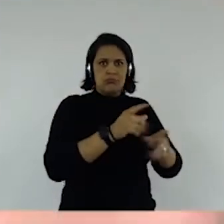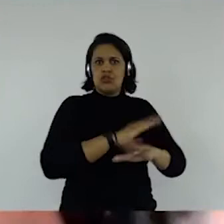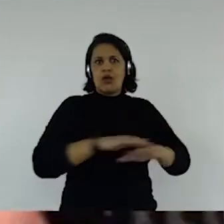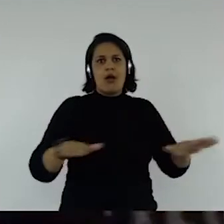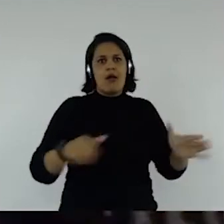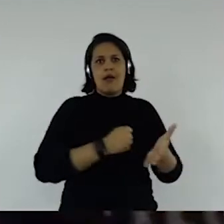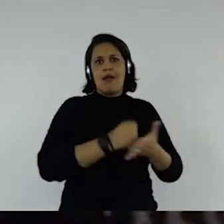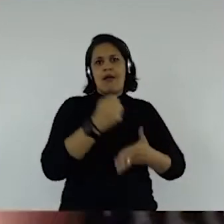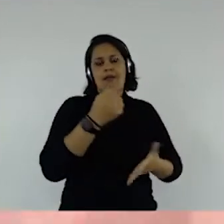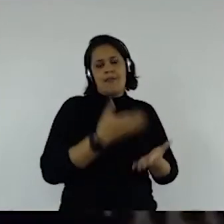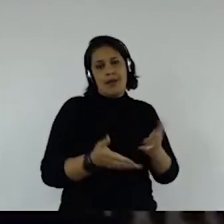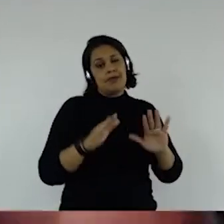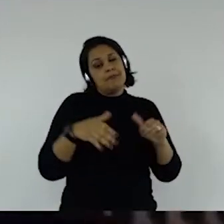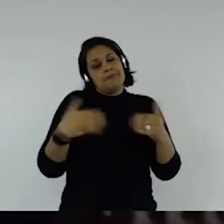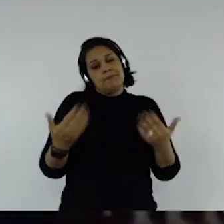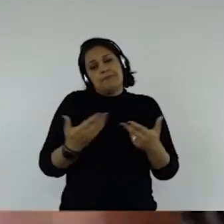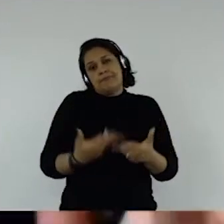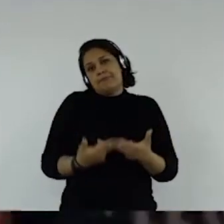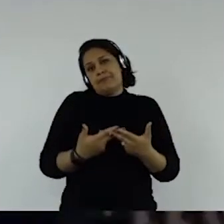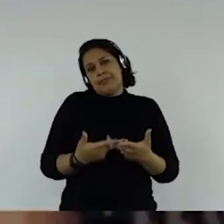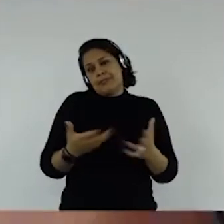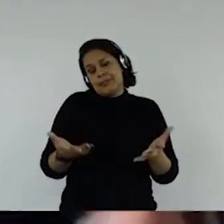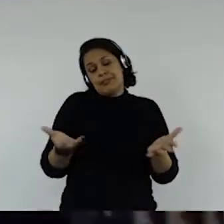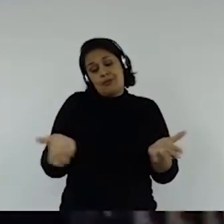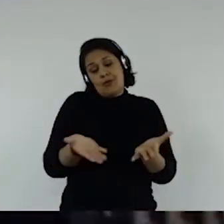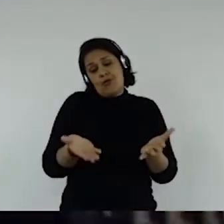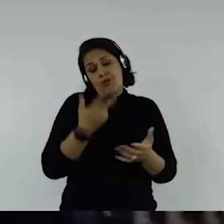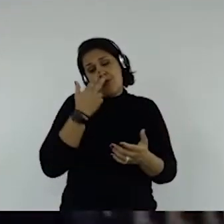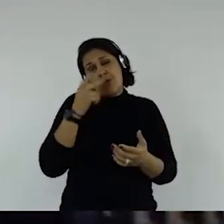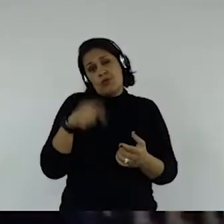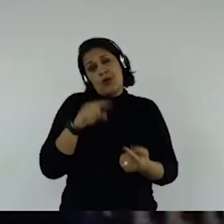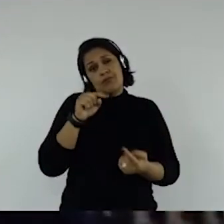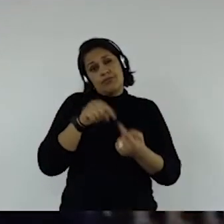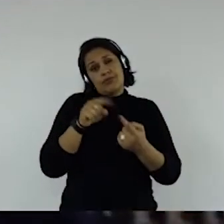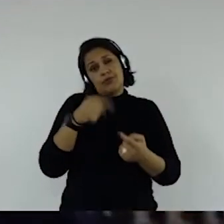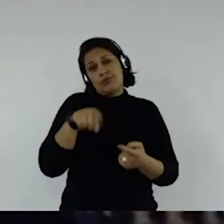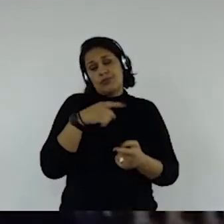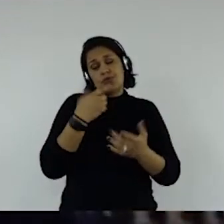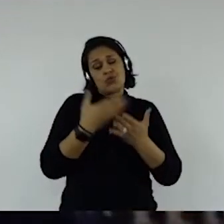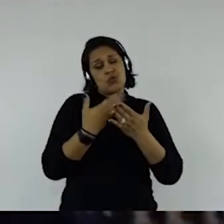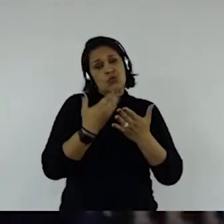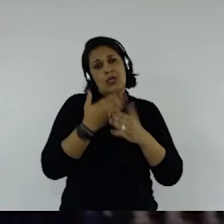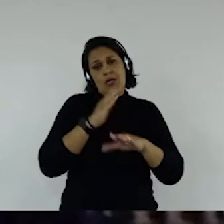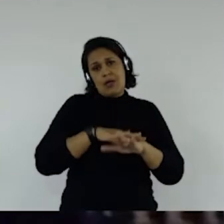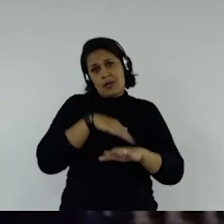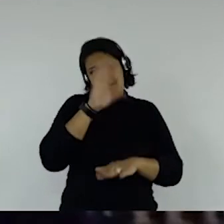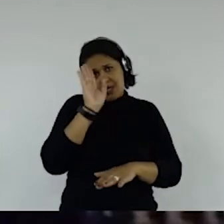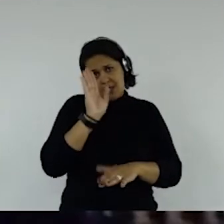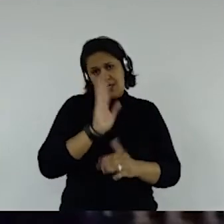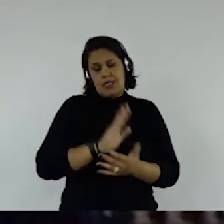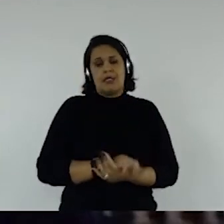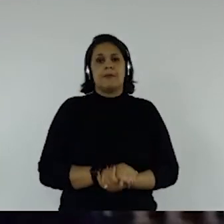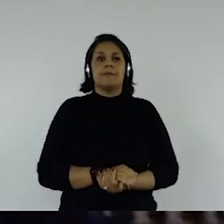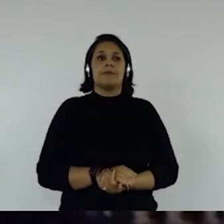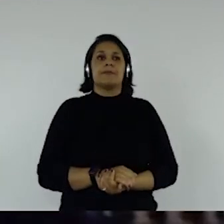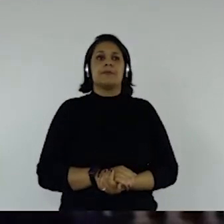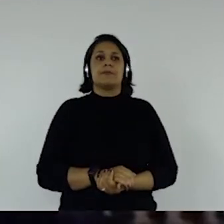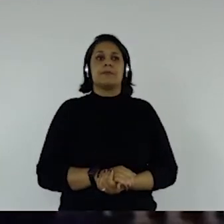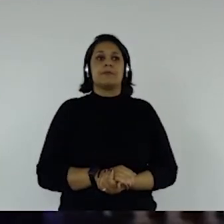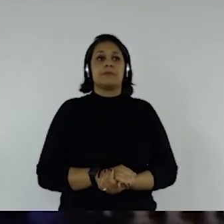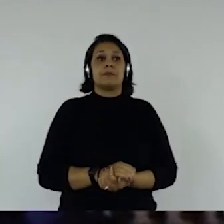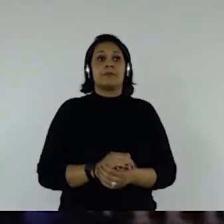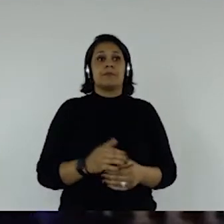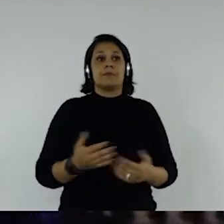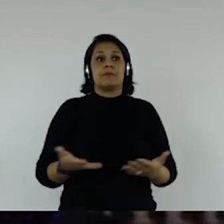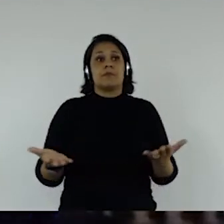acabar. Mas, enfim, que isso seja um motivo para a gente estudar e continuar a conversa. Mas o ponto aqui é o seguinte, eu acho